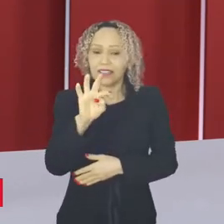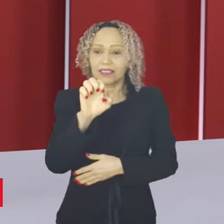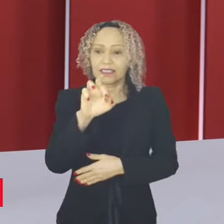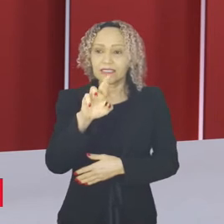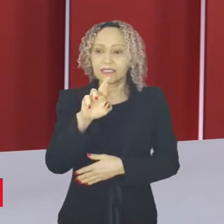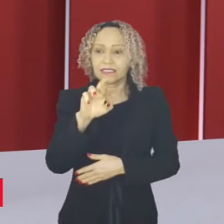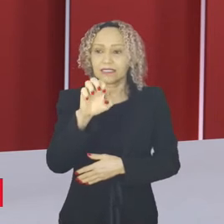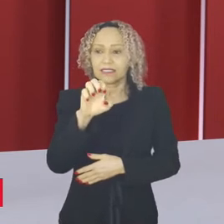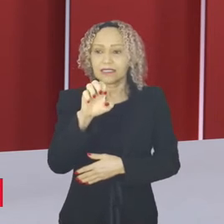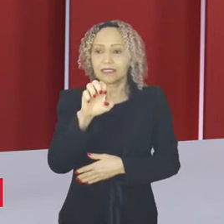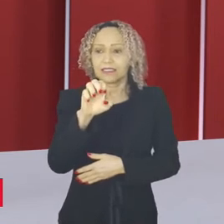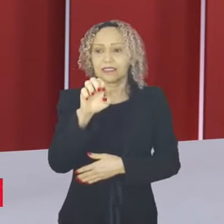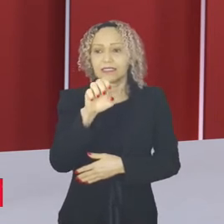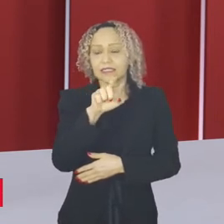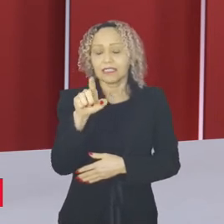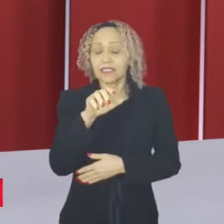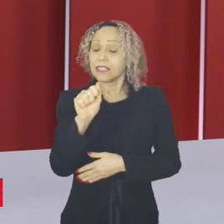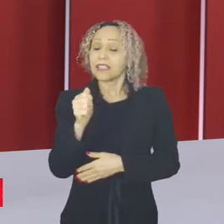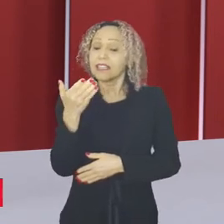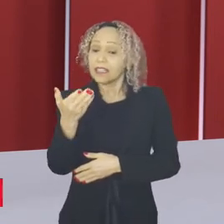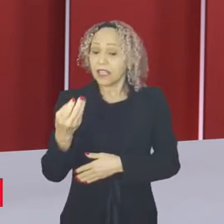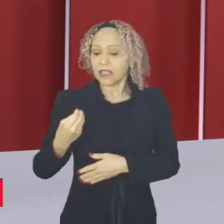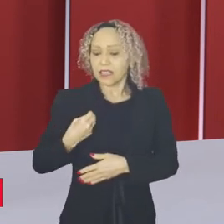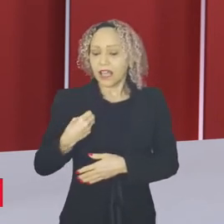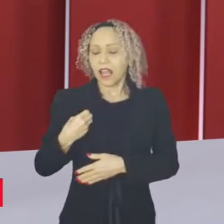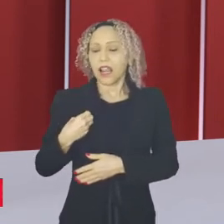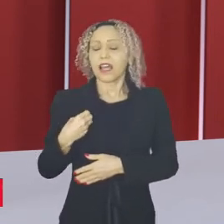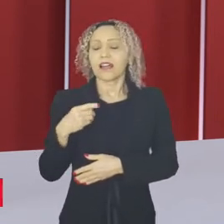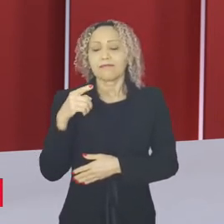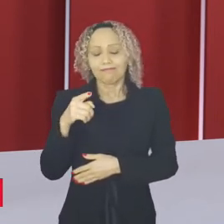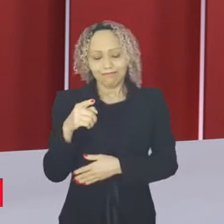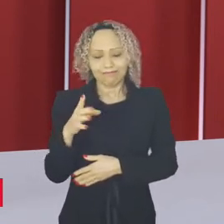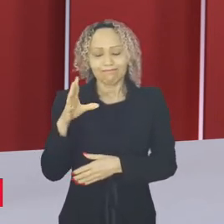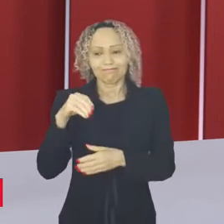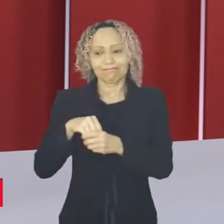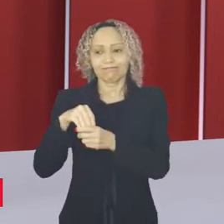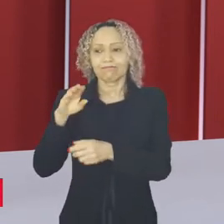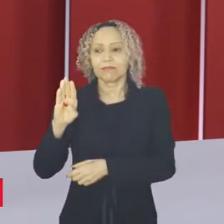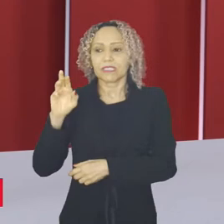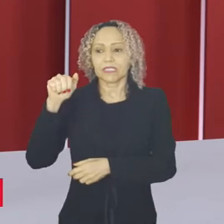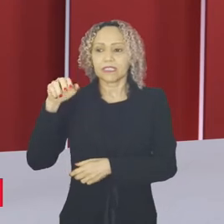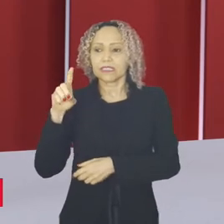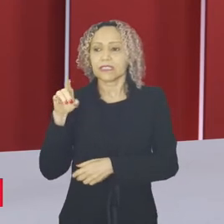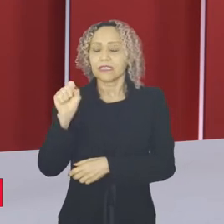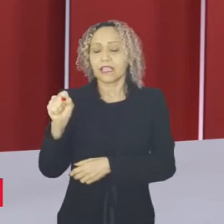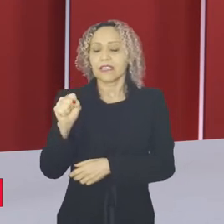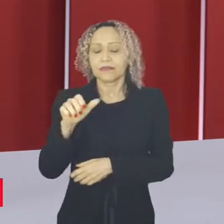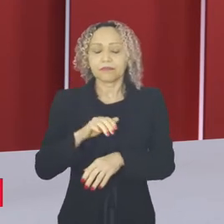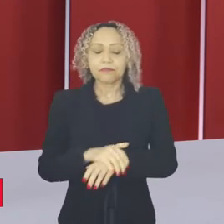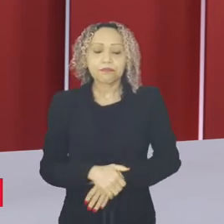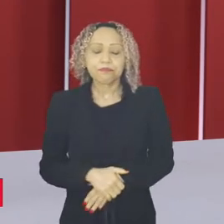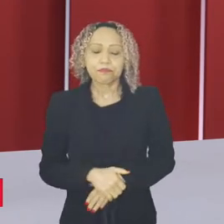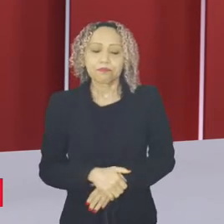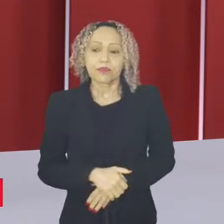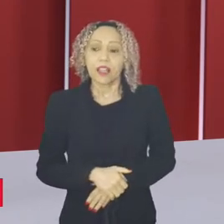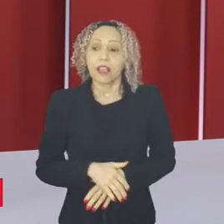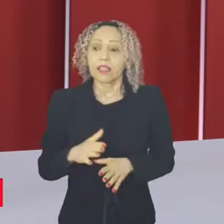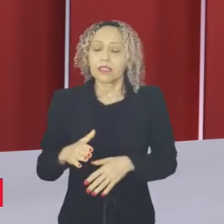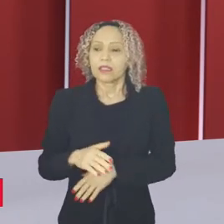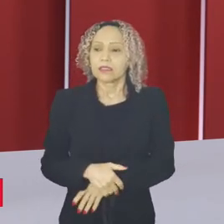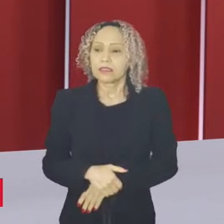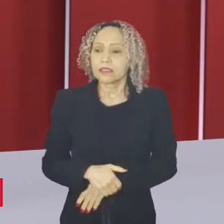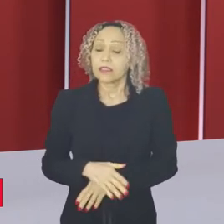super estratégica e volta aqui para a gente continuar conversando. A Josi Negreiros agradecendo aqui, obrigada pela resposta sobre